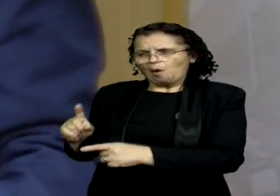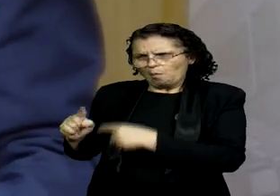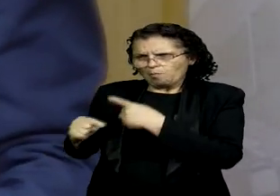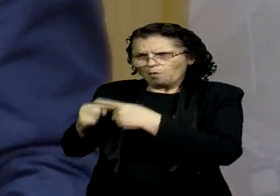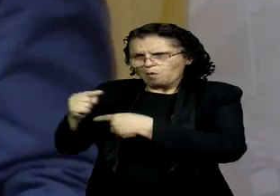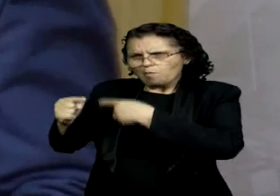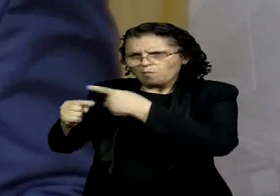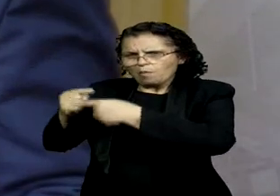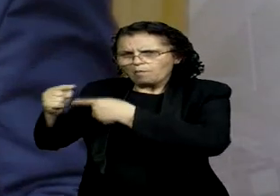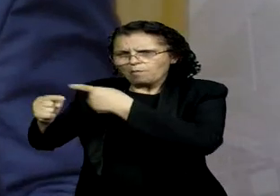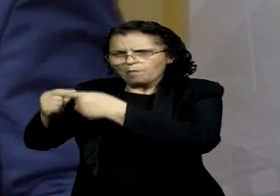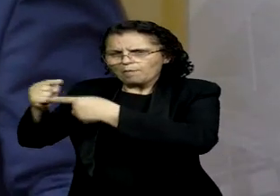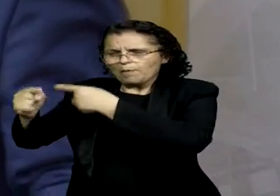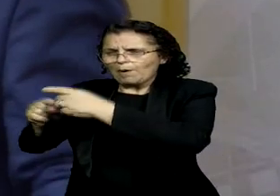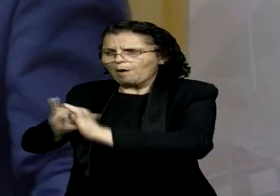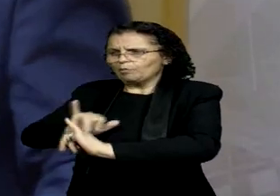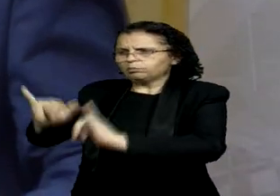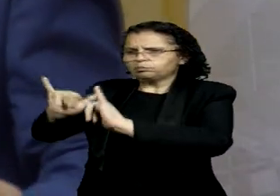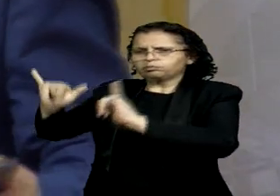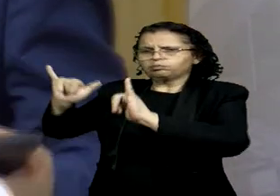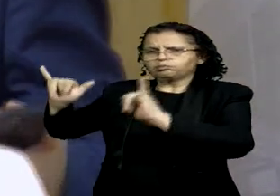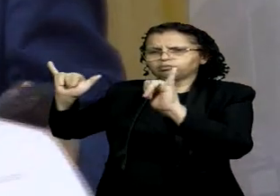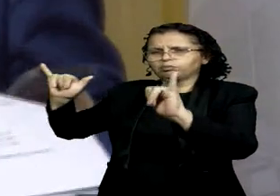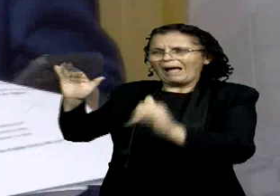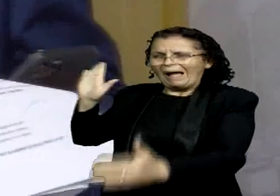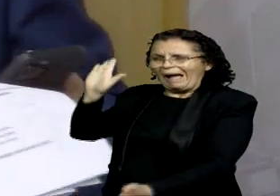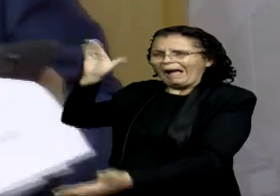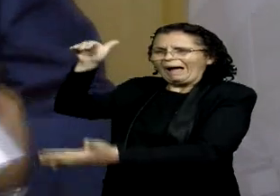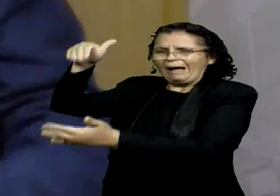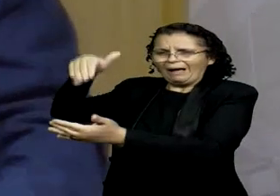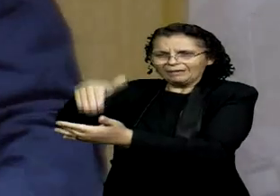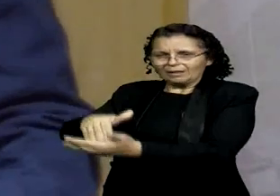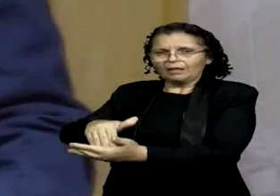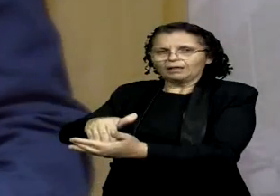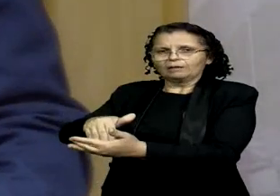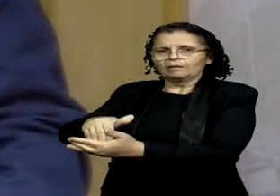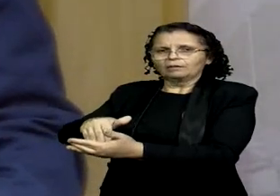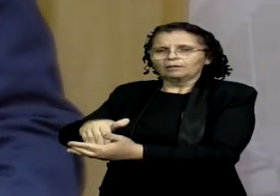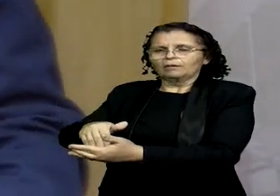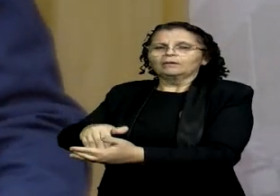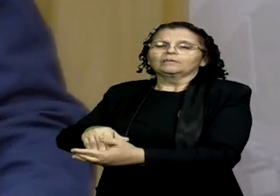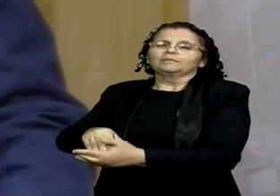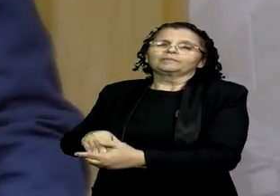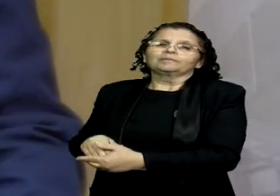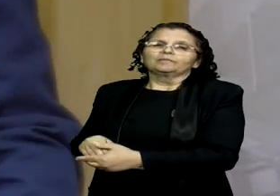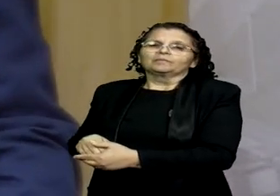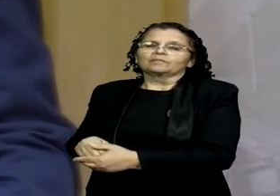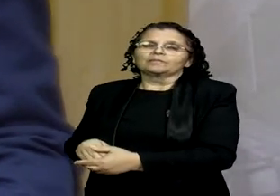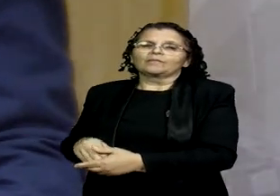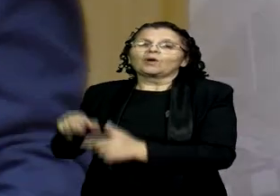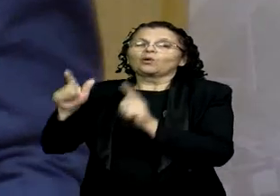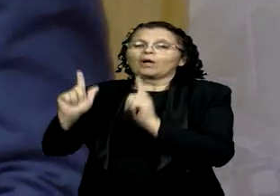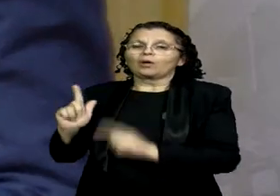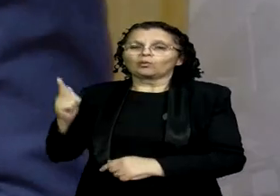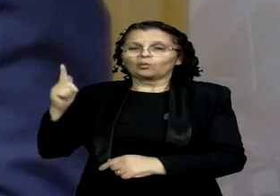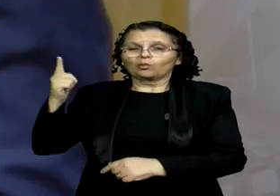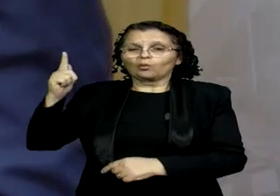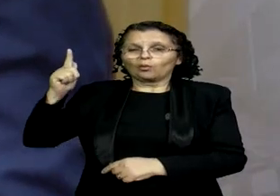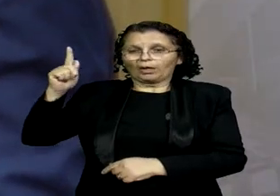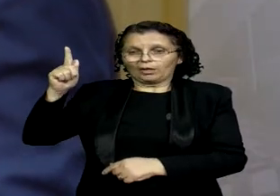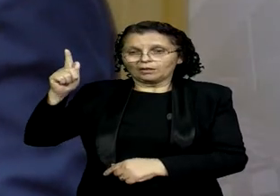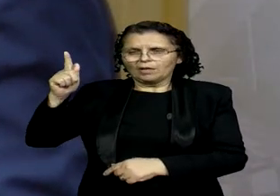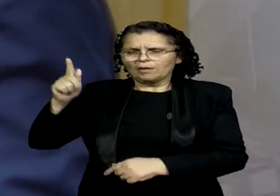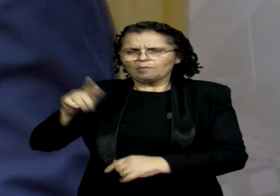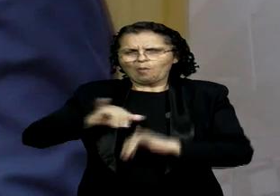vereadora Ana Paula, o presidente Carmone Basso, fazer chegar essa moção até a cidade onde está